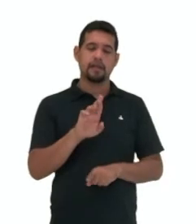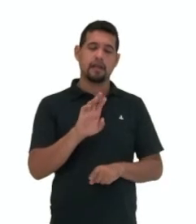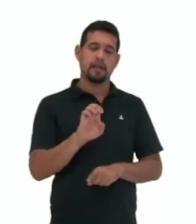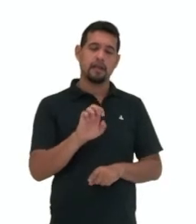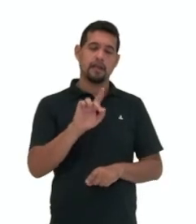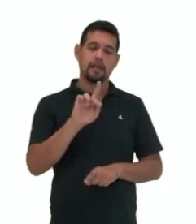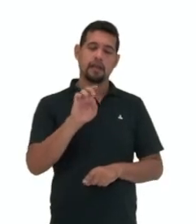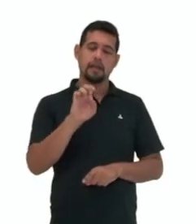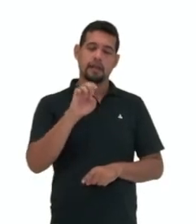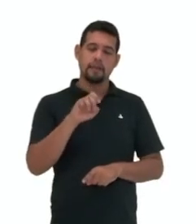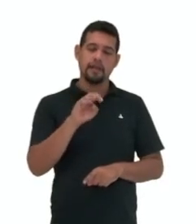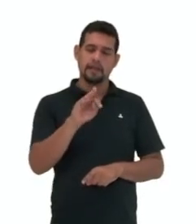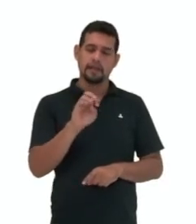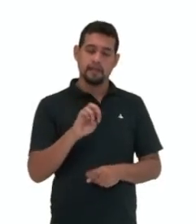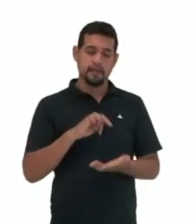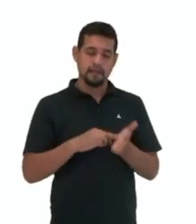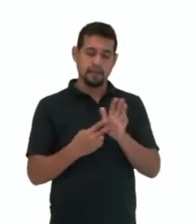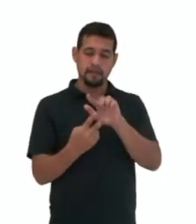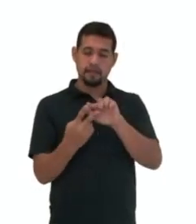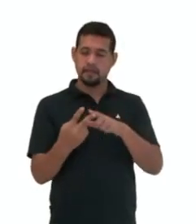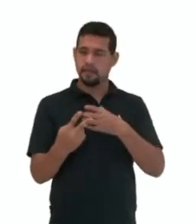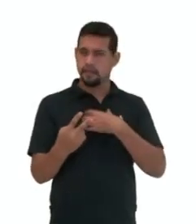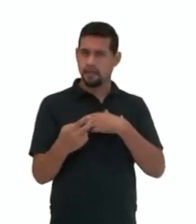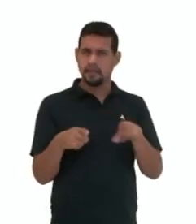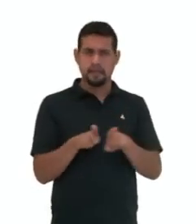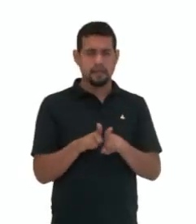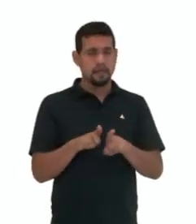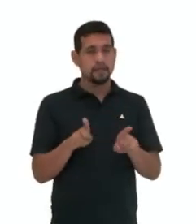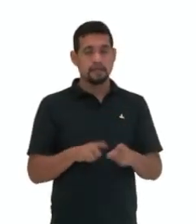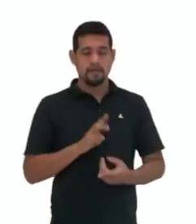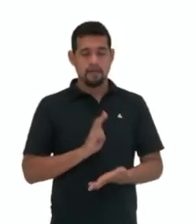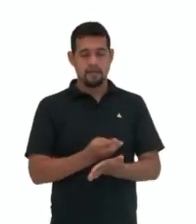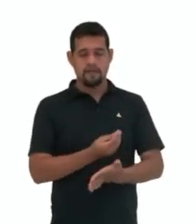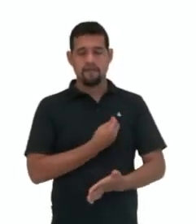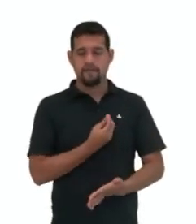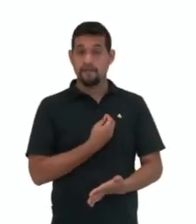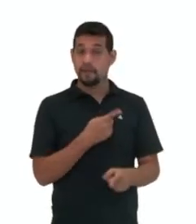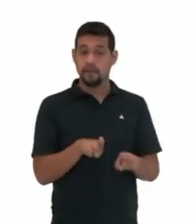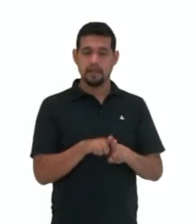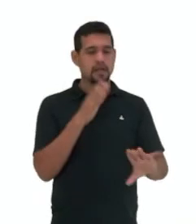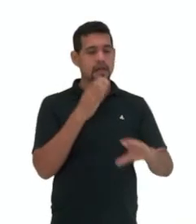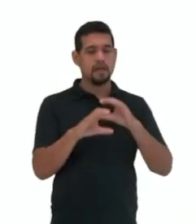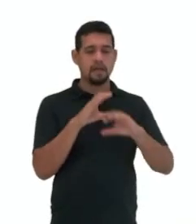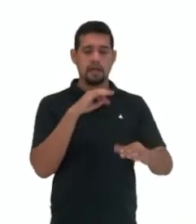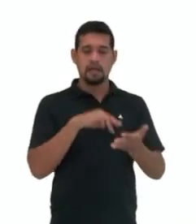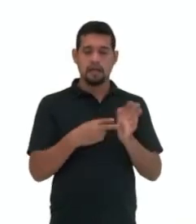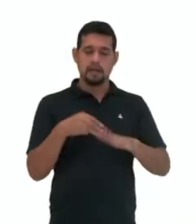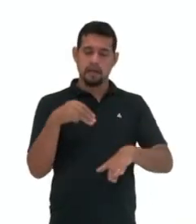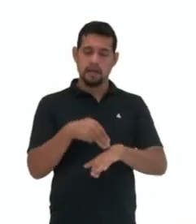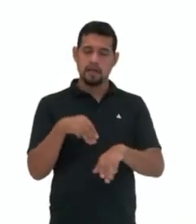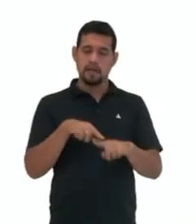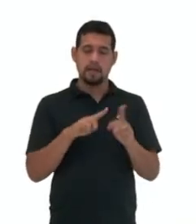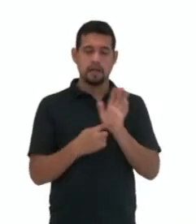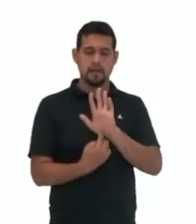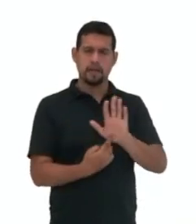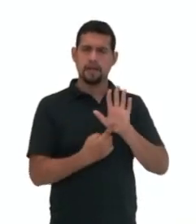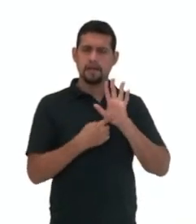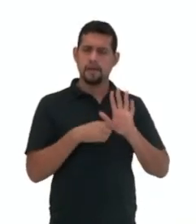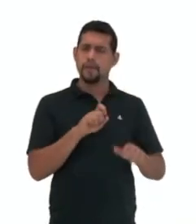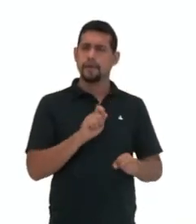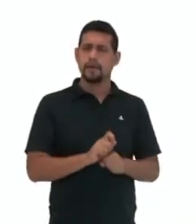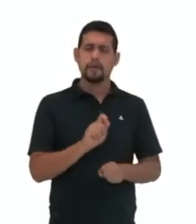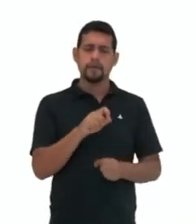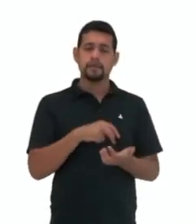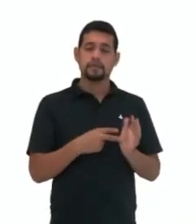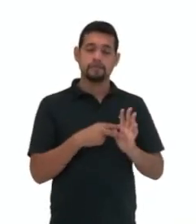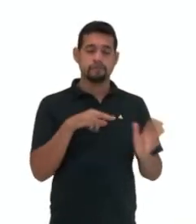da poesia, são dois deuses do Parnaso, imortal da cantoria. E o cantador é um mestre que traz ao plano terrestre o que